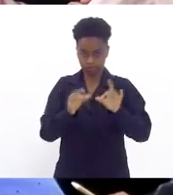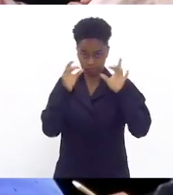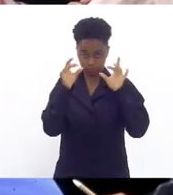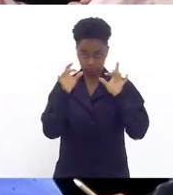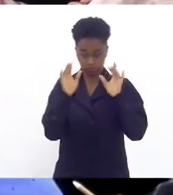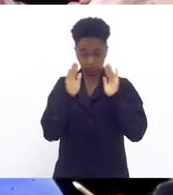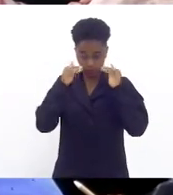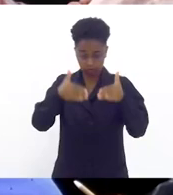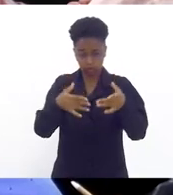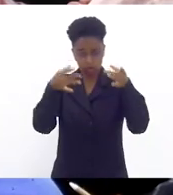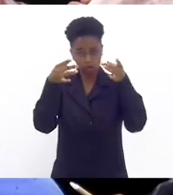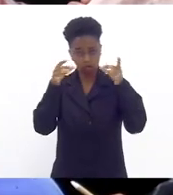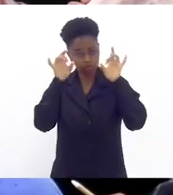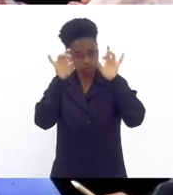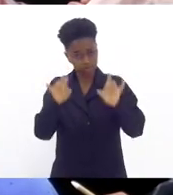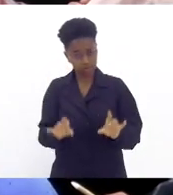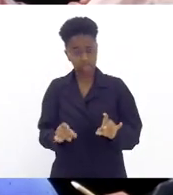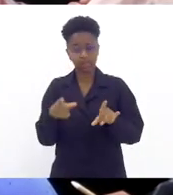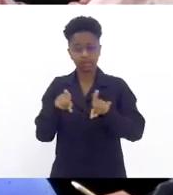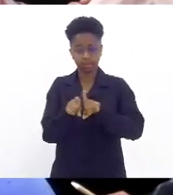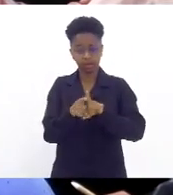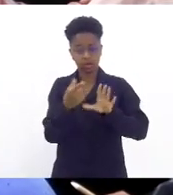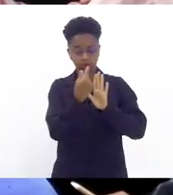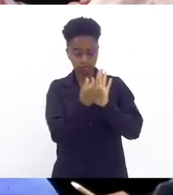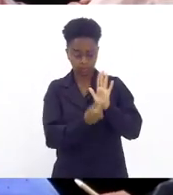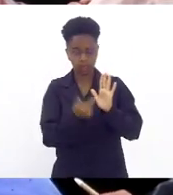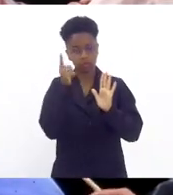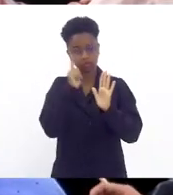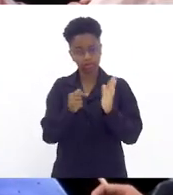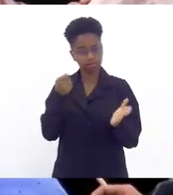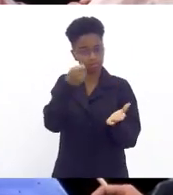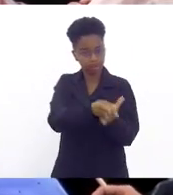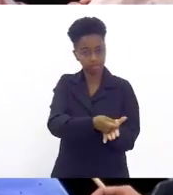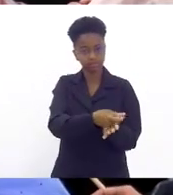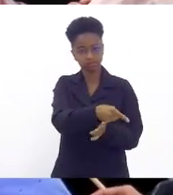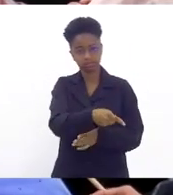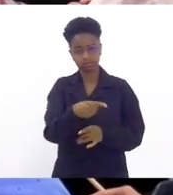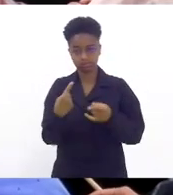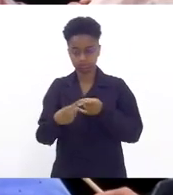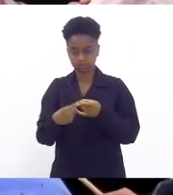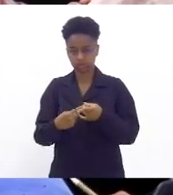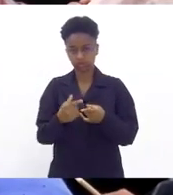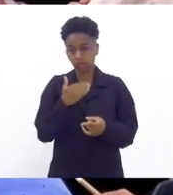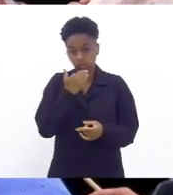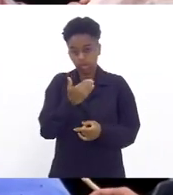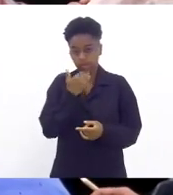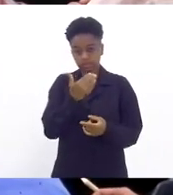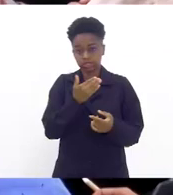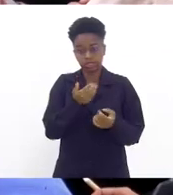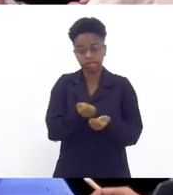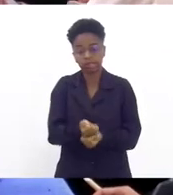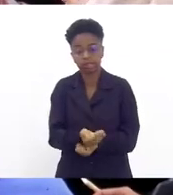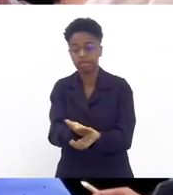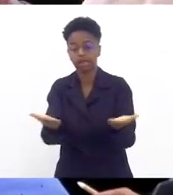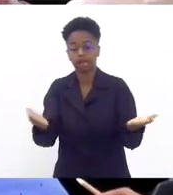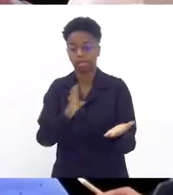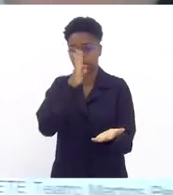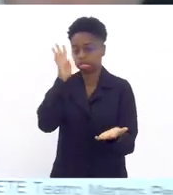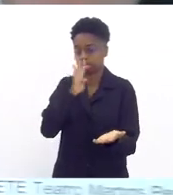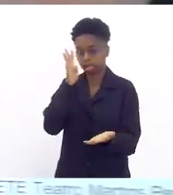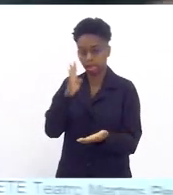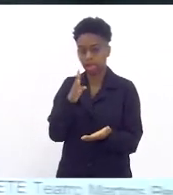com cotação orçamentária suficiente para não colocar uma licitação na rua da deserta e assim